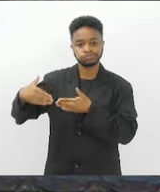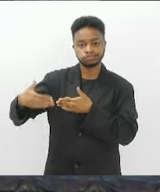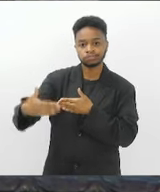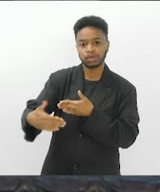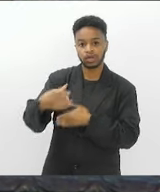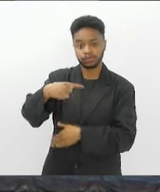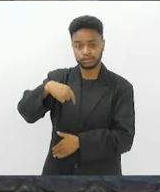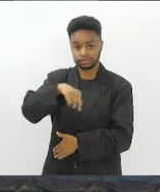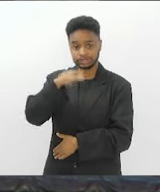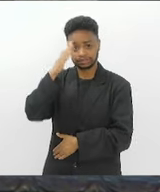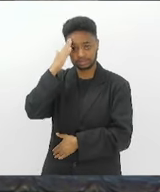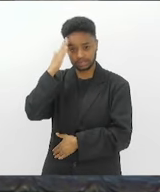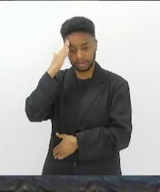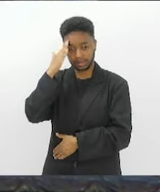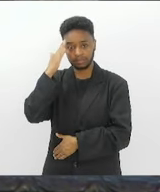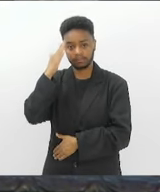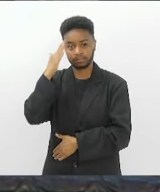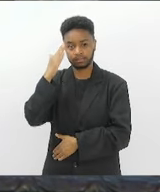aqui também,